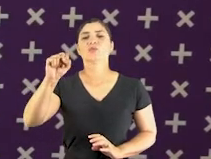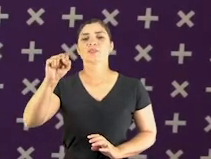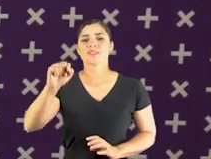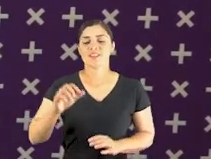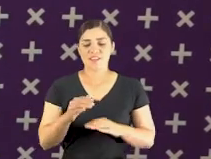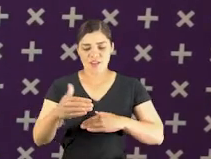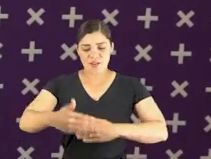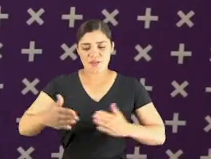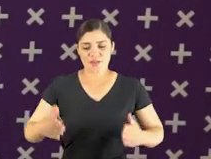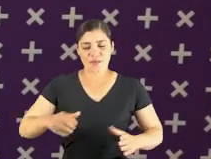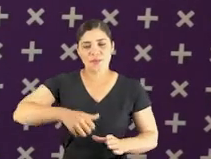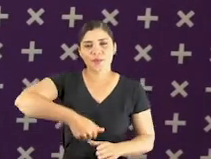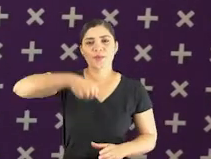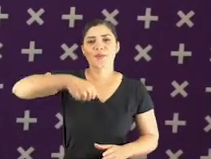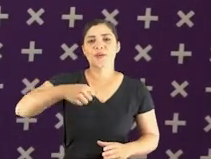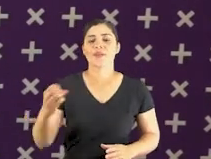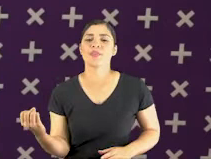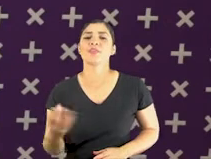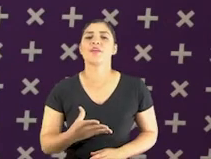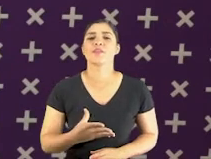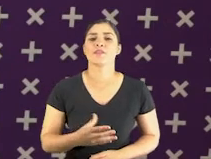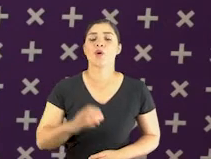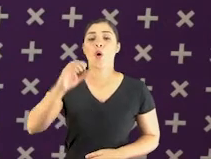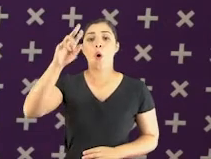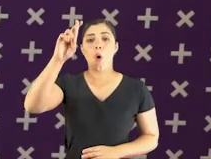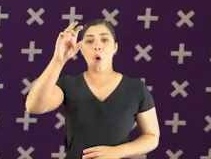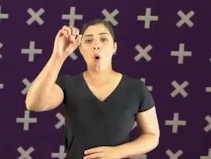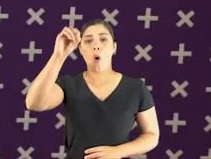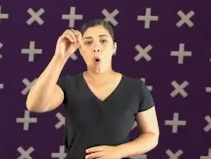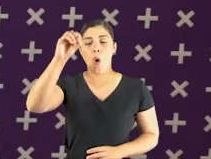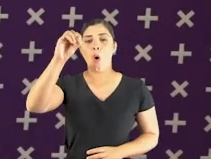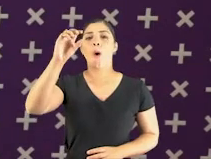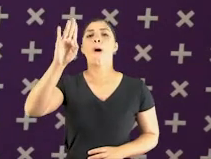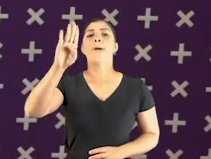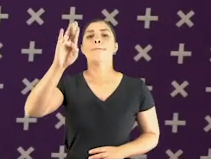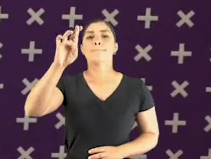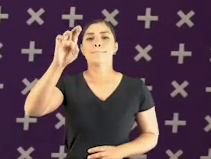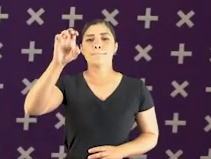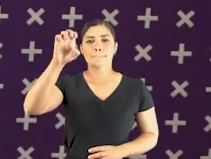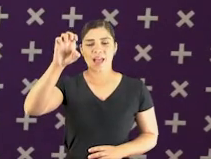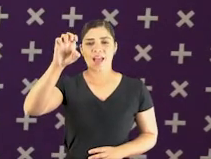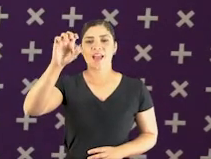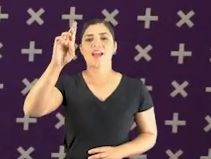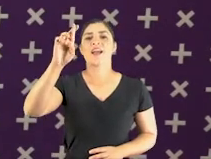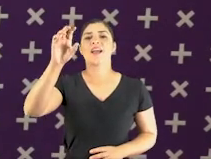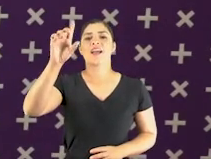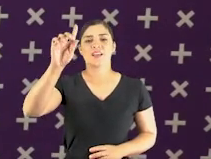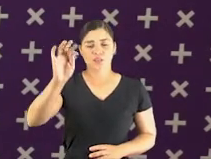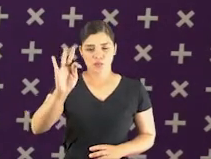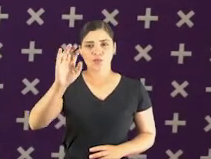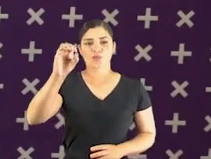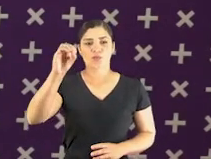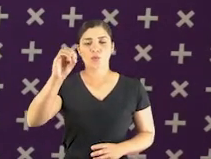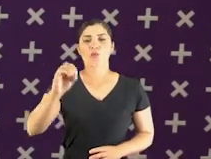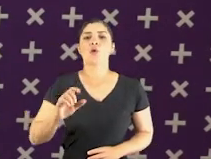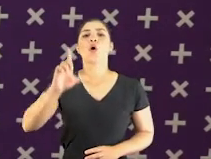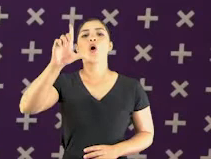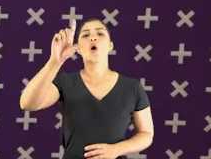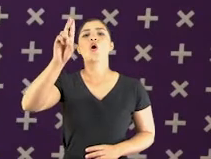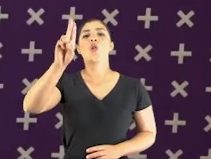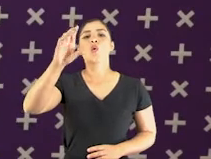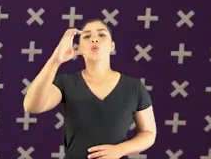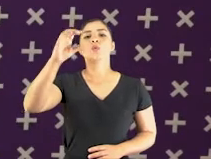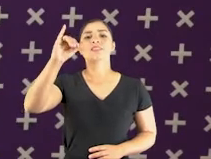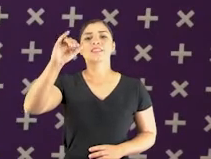embalagens nós temos também o Roberto de Camargo risonho e a do time comercial da Klabin EA